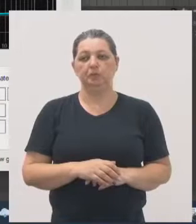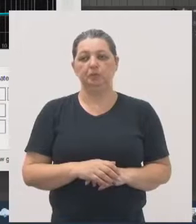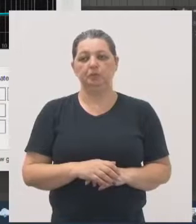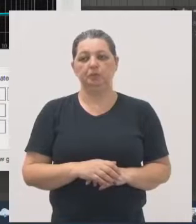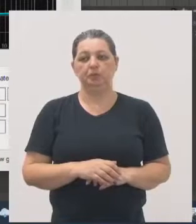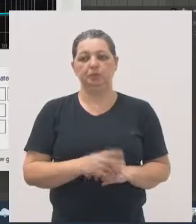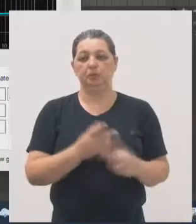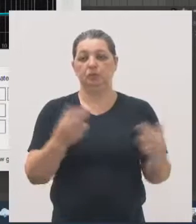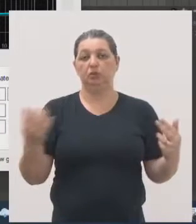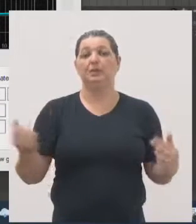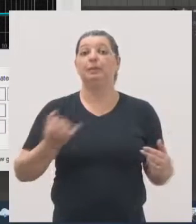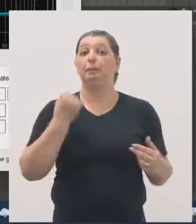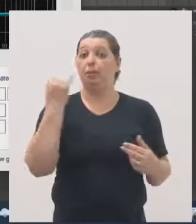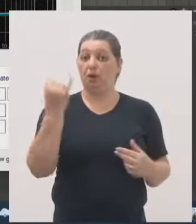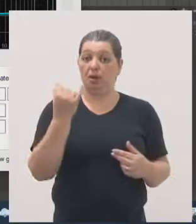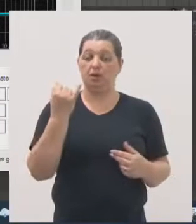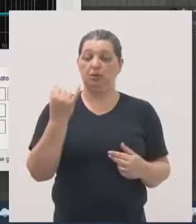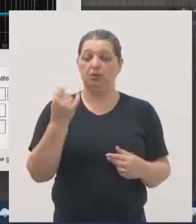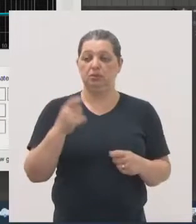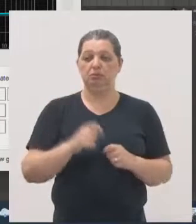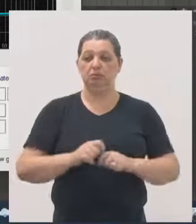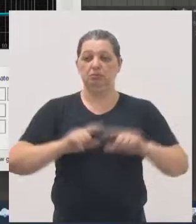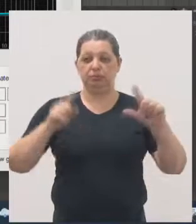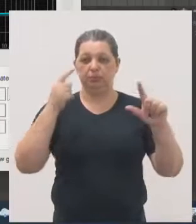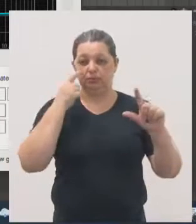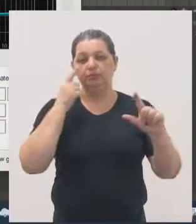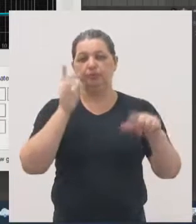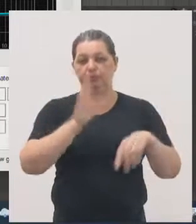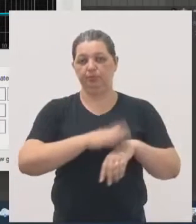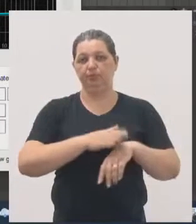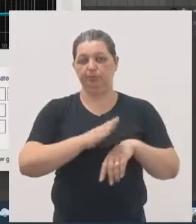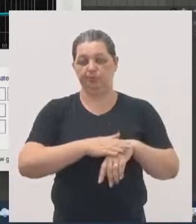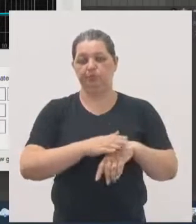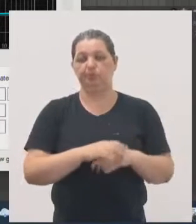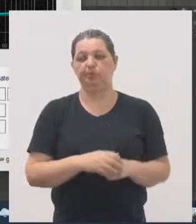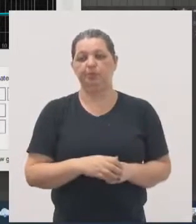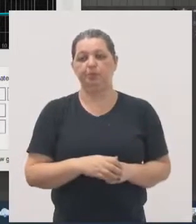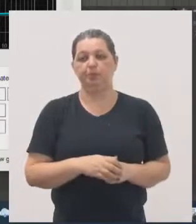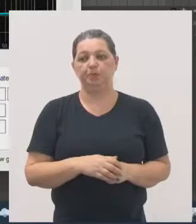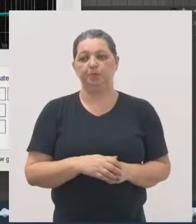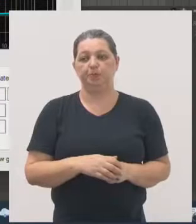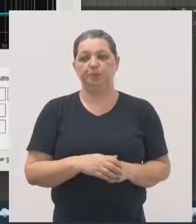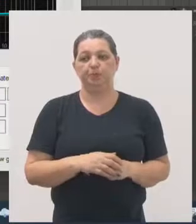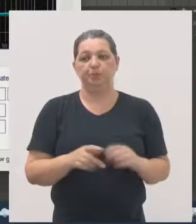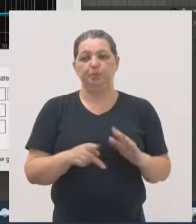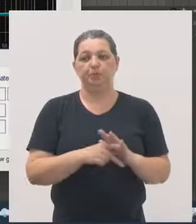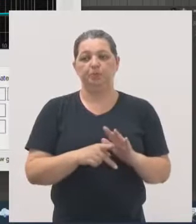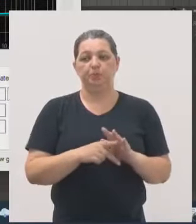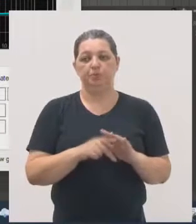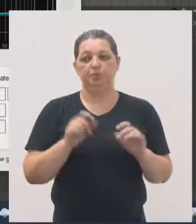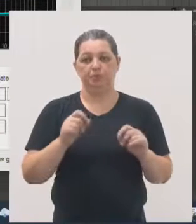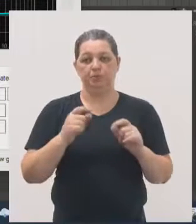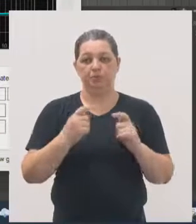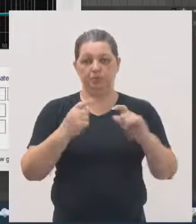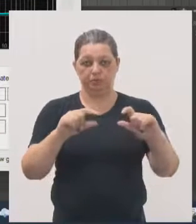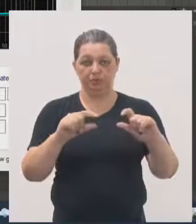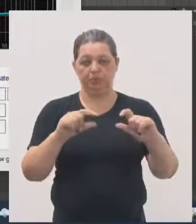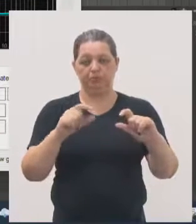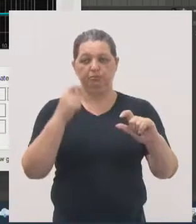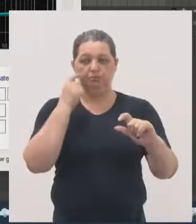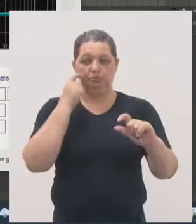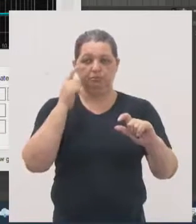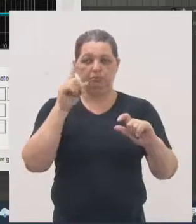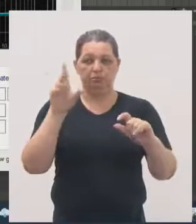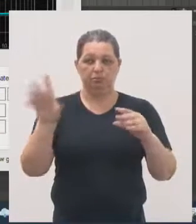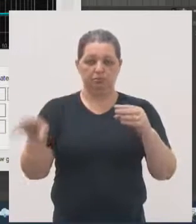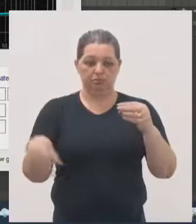gente abriu aqui e dá para falar. Aqui é o efeito que a gente já colocou. Se a gente